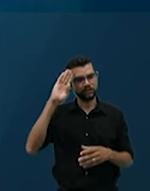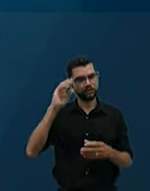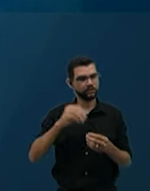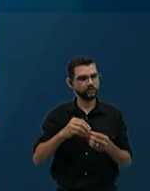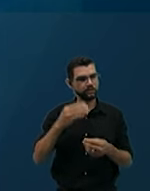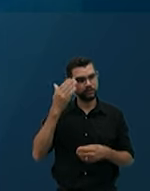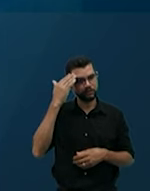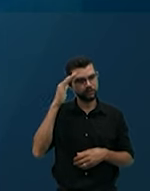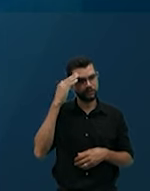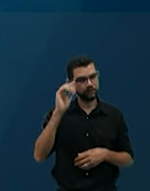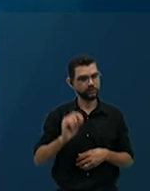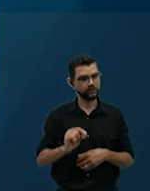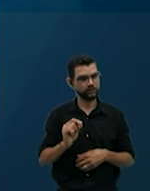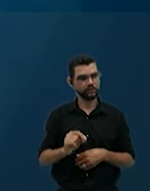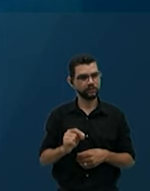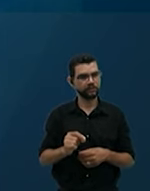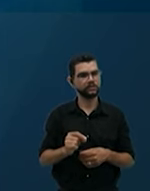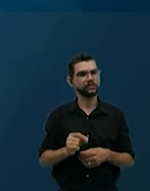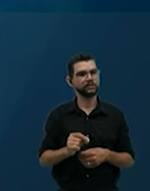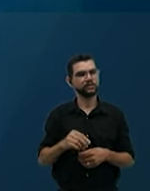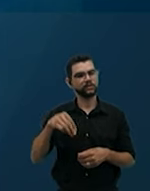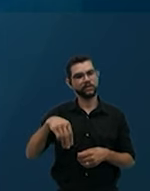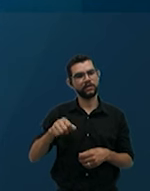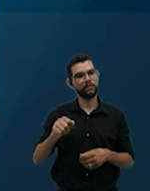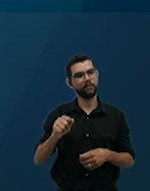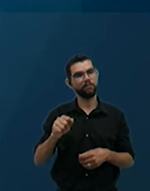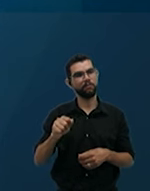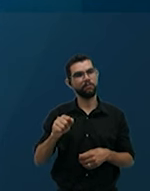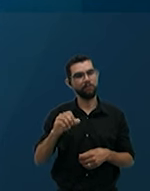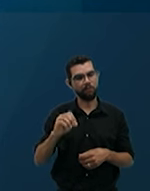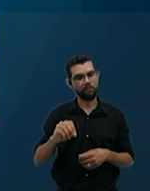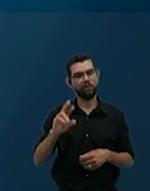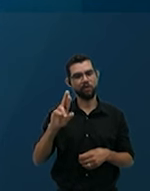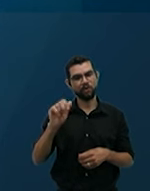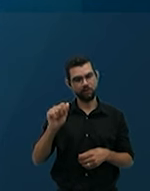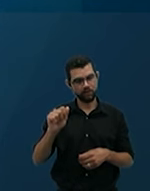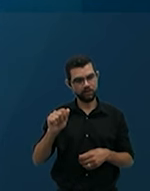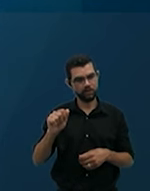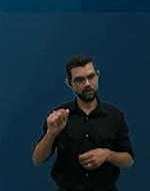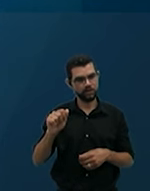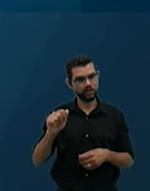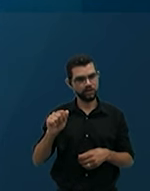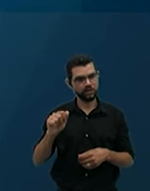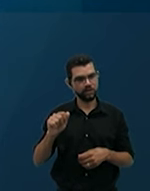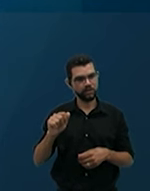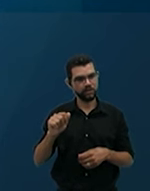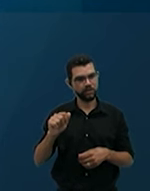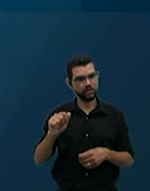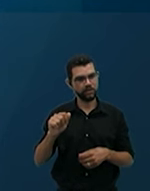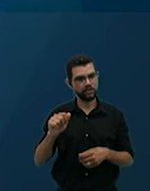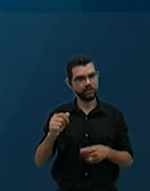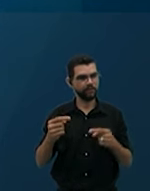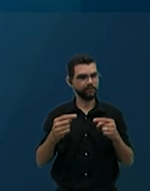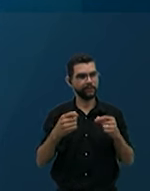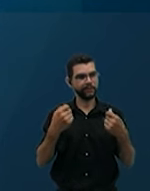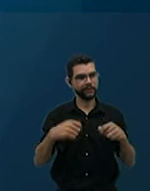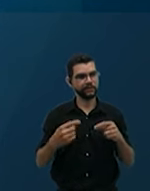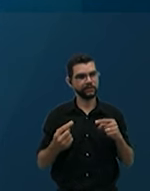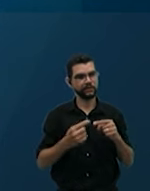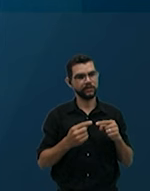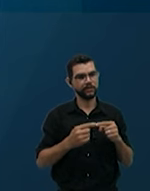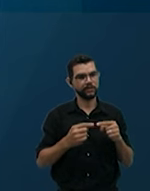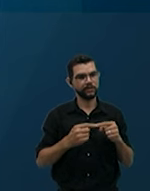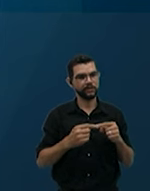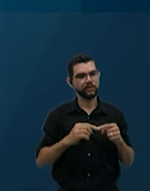lei presume o devedor em mora desde o dia em que o ato foi praticado, né? Por isso, esta